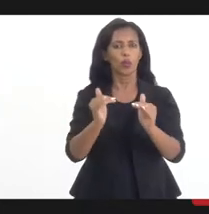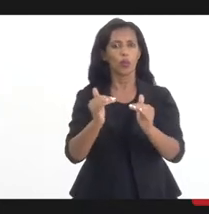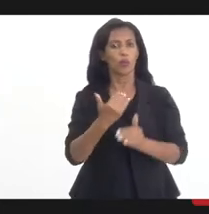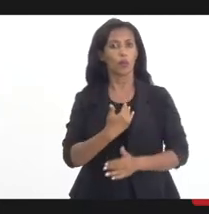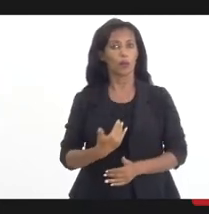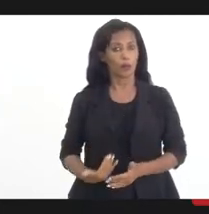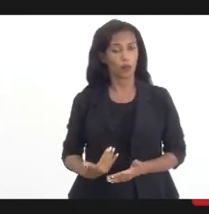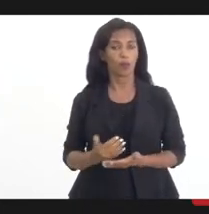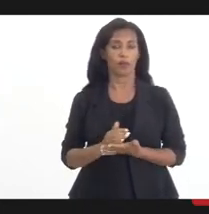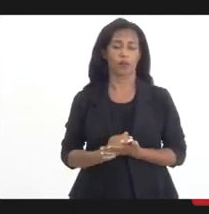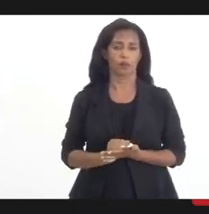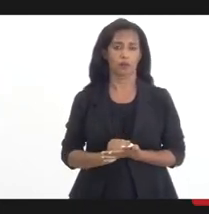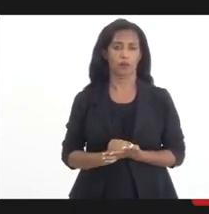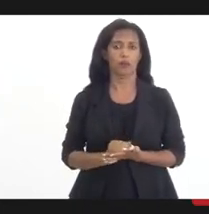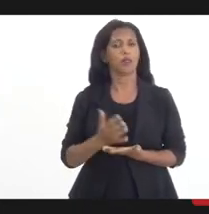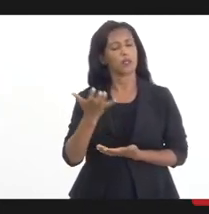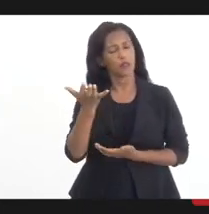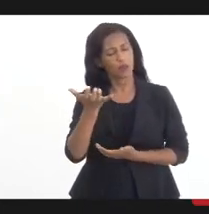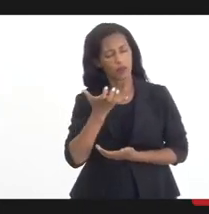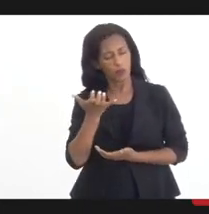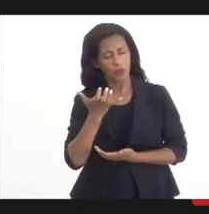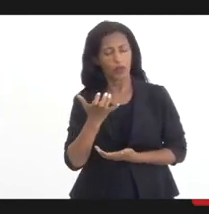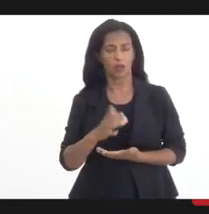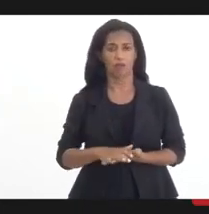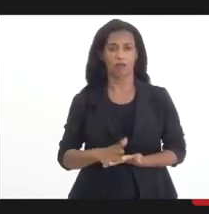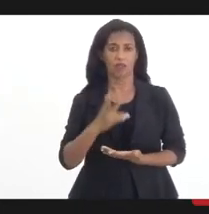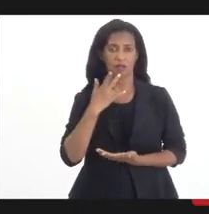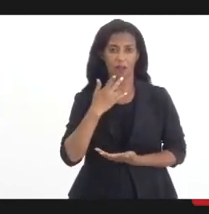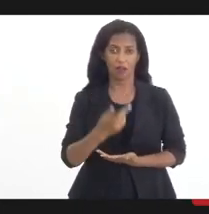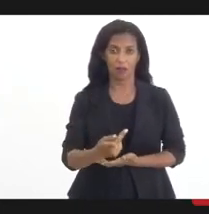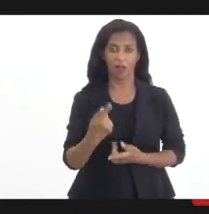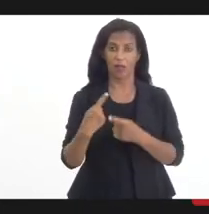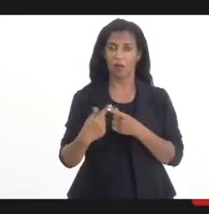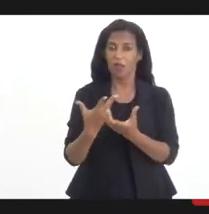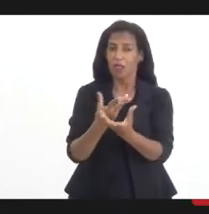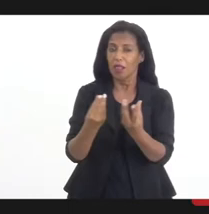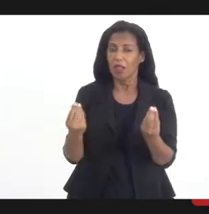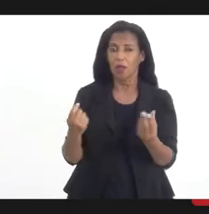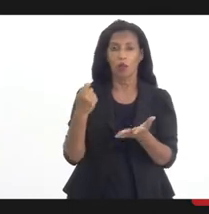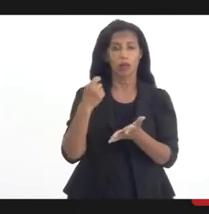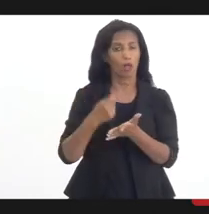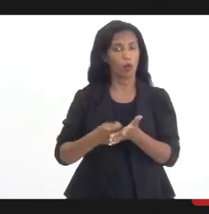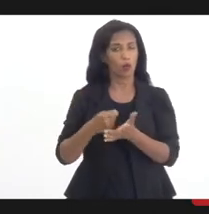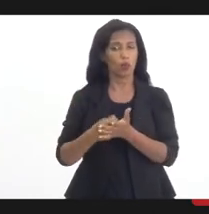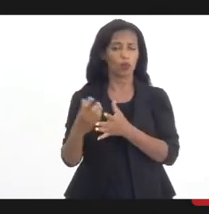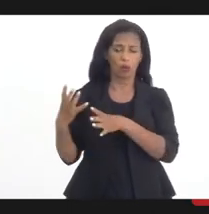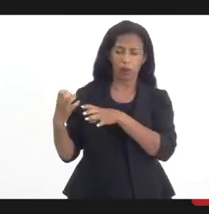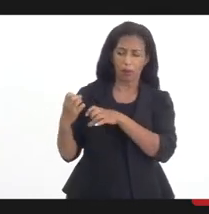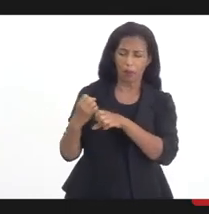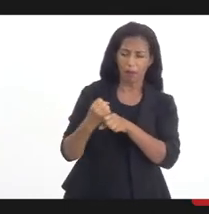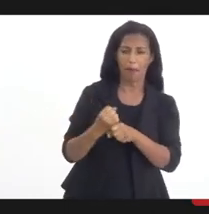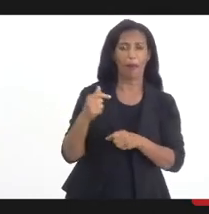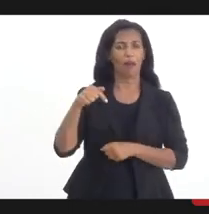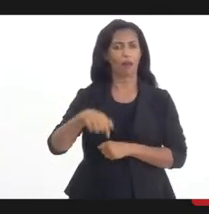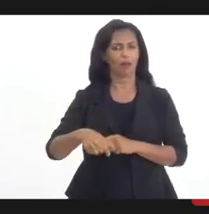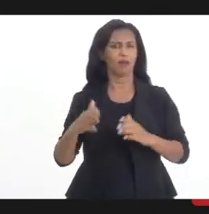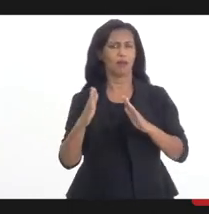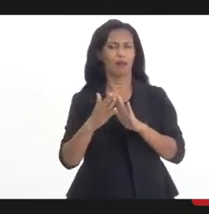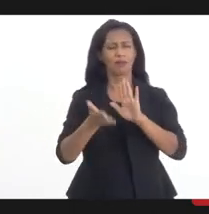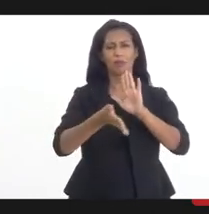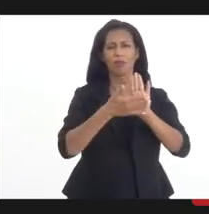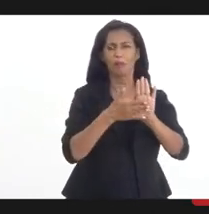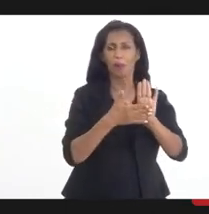UERF, portanto, eu queria fazer esse reparo, né, porque tem muita luta acumulada aqui, muita trajetória de luta, muitas